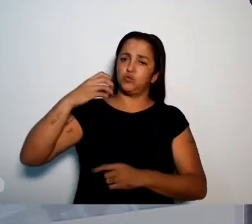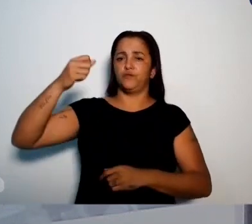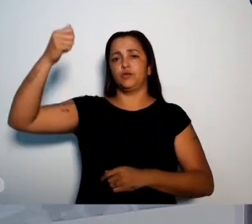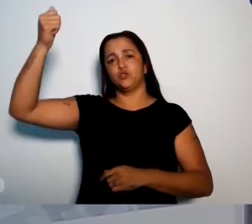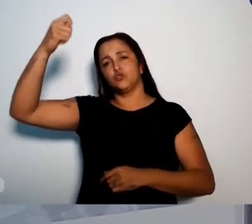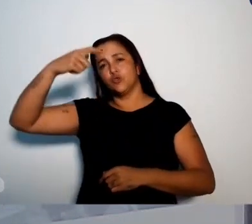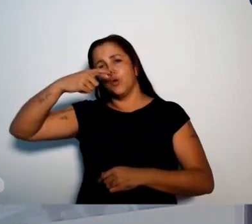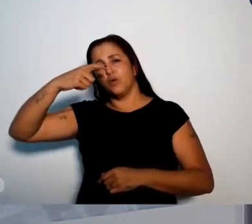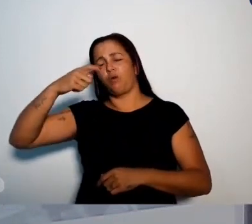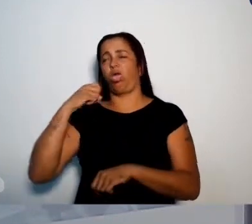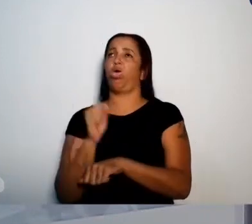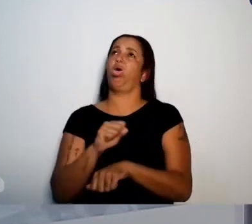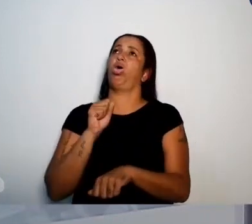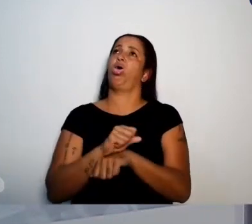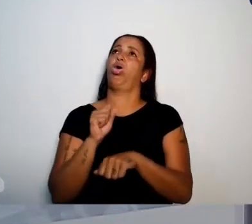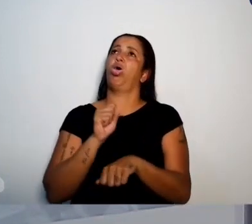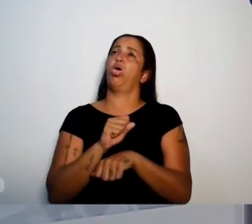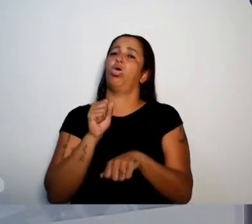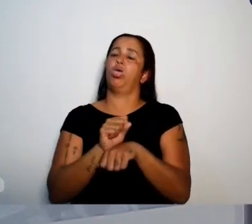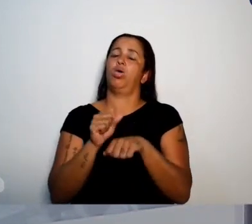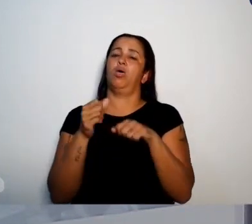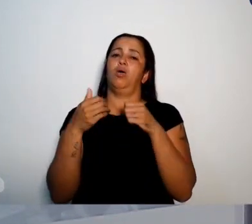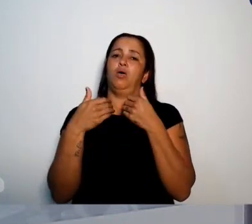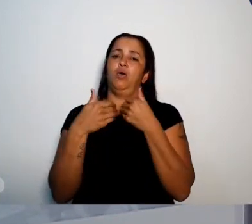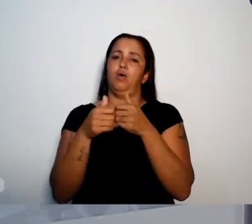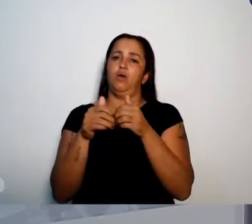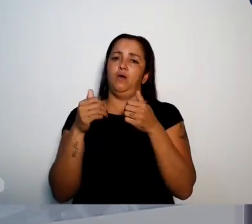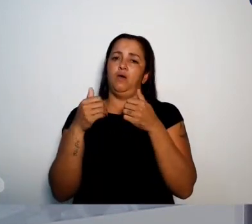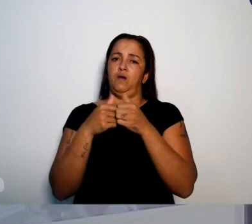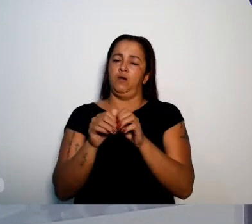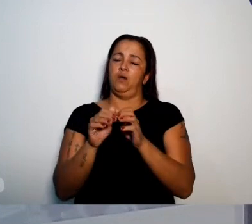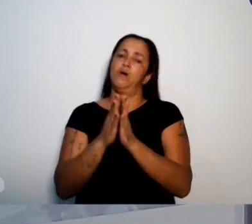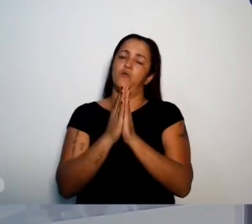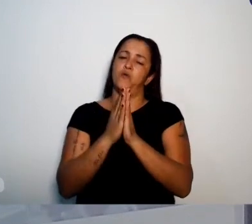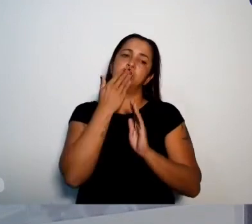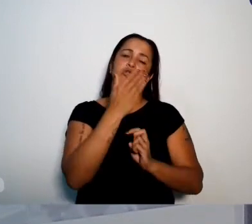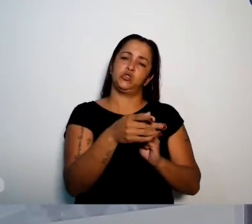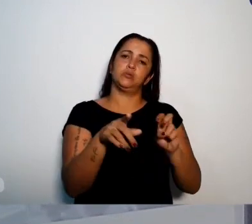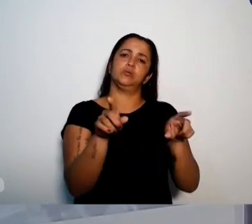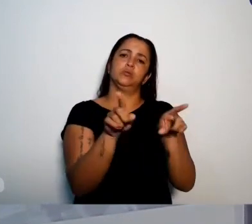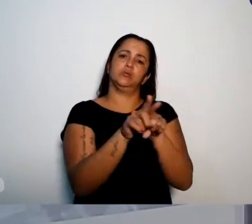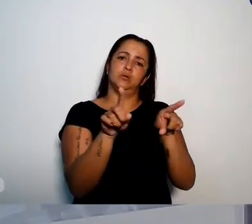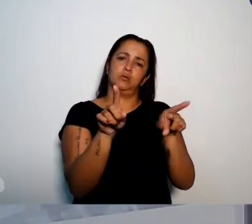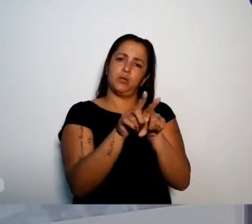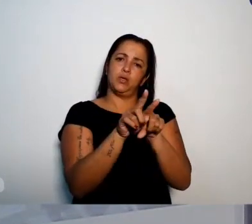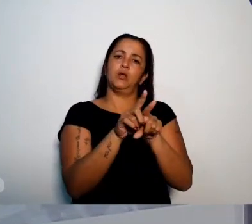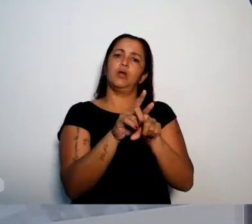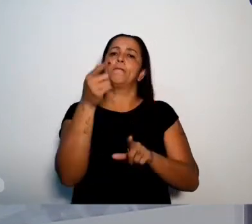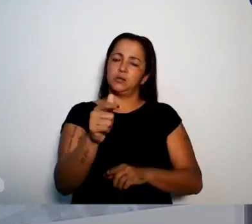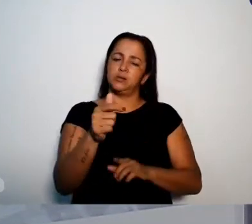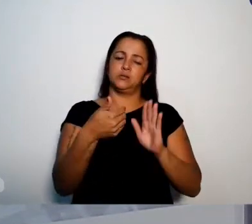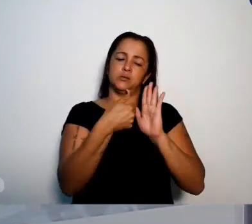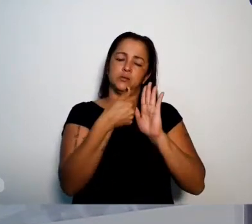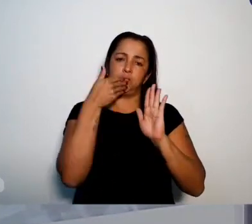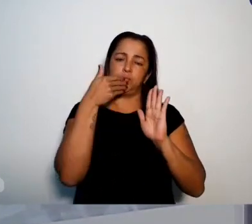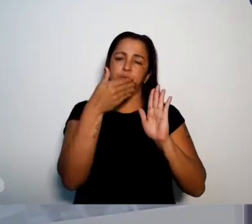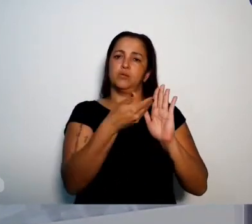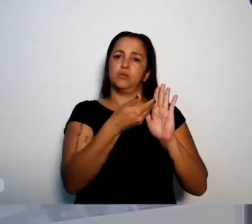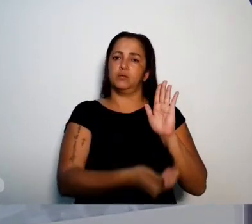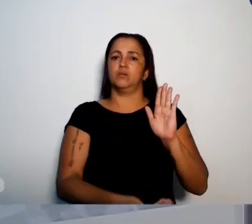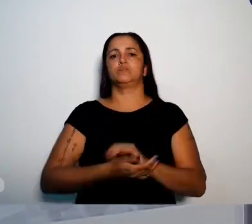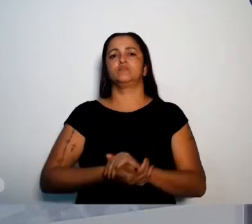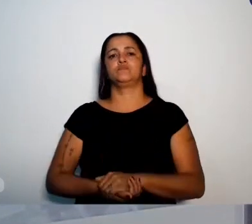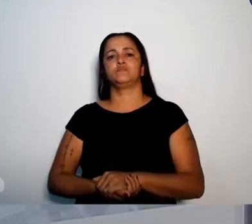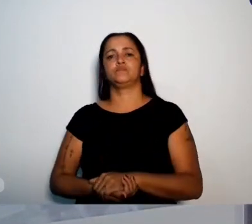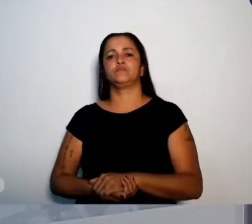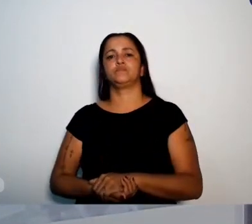transporte coletivo. Então nós estamos pedindo também mais esse requerimento de ponto de ônibus.